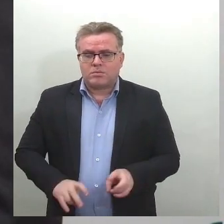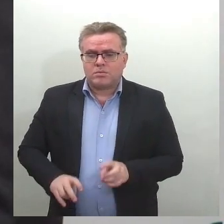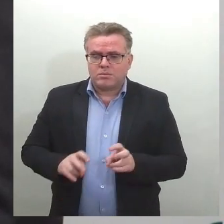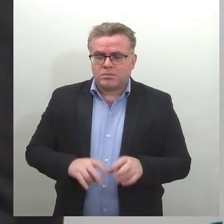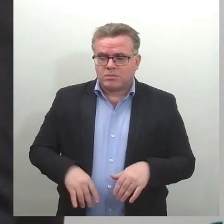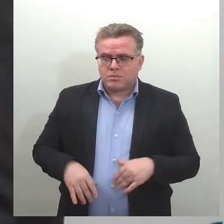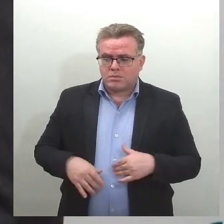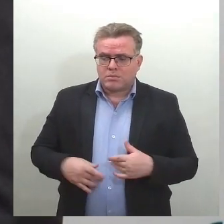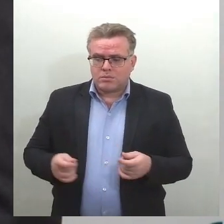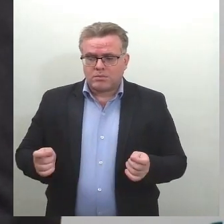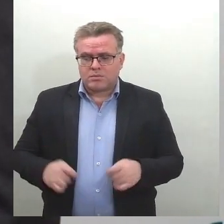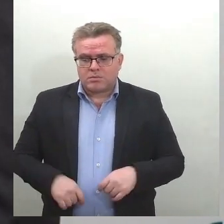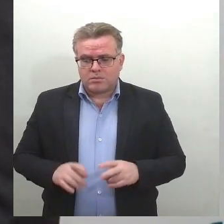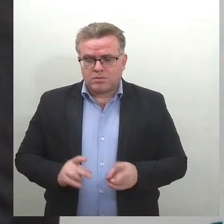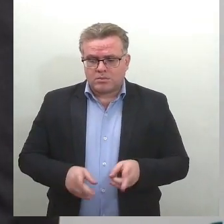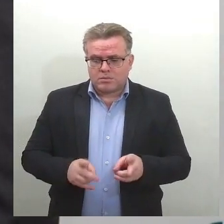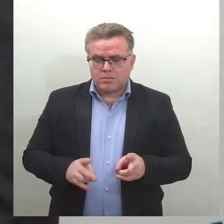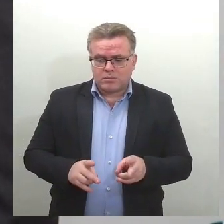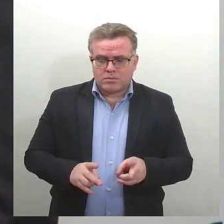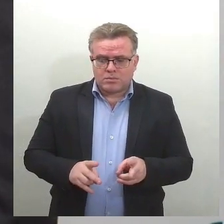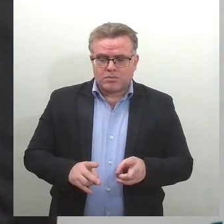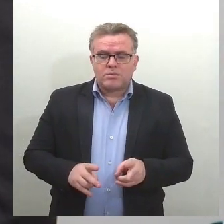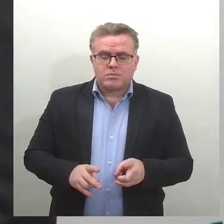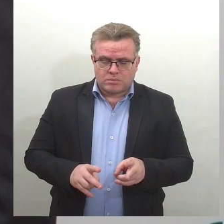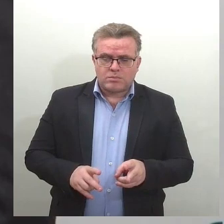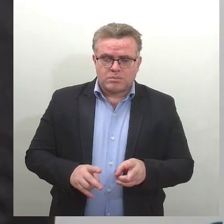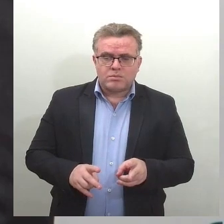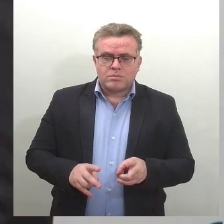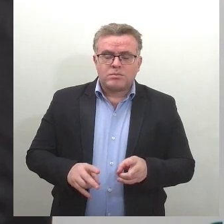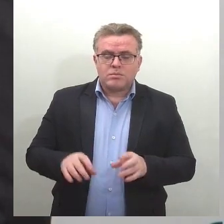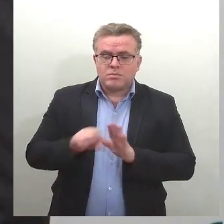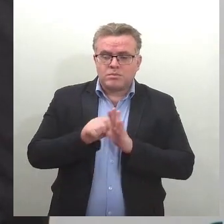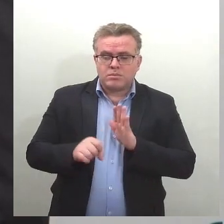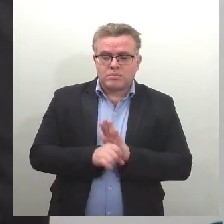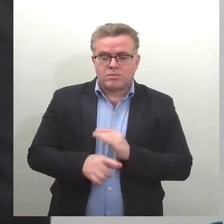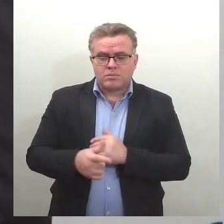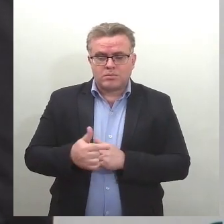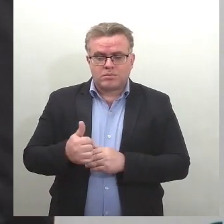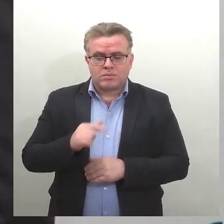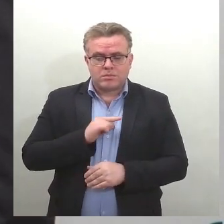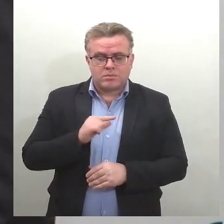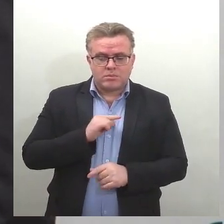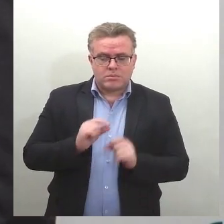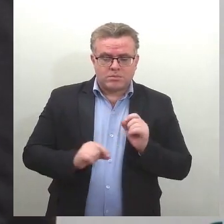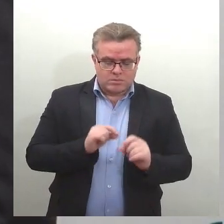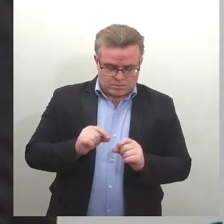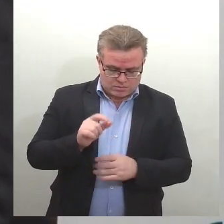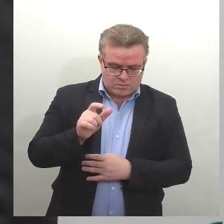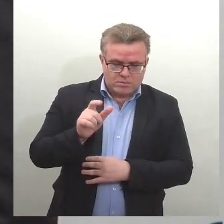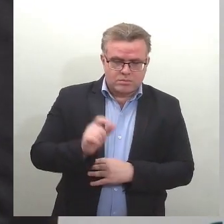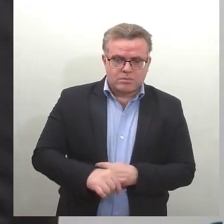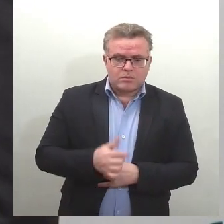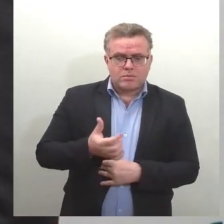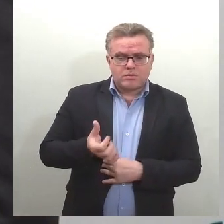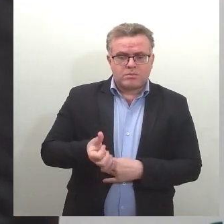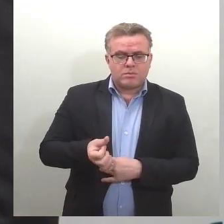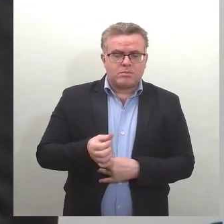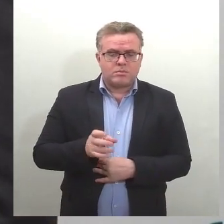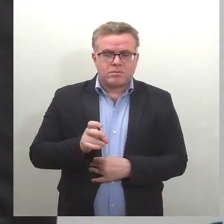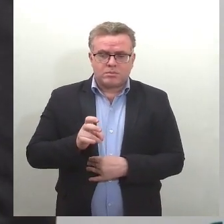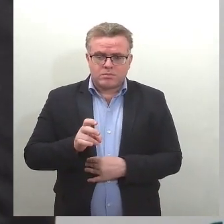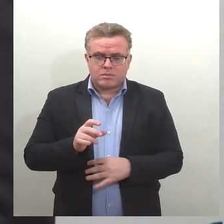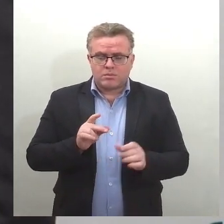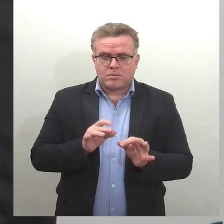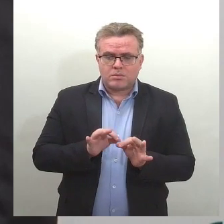XXI nós ainda tenhamos pessoas que estão a 5, 6 quilômetros de distância do São Francisco, às margens do São